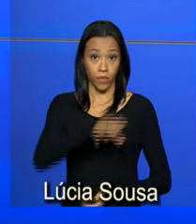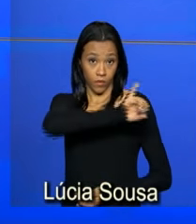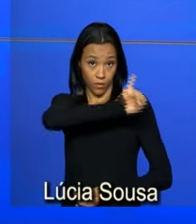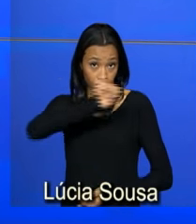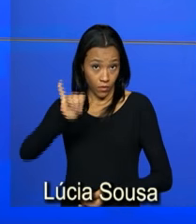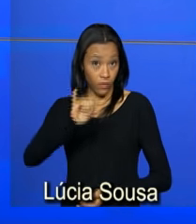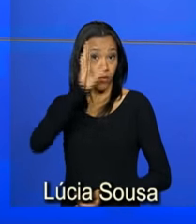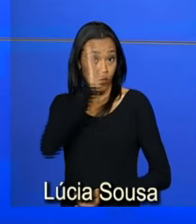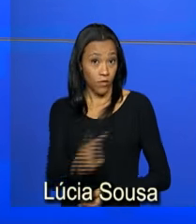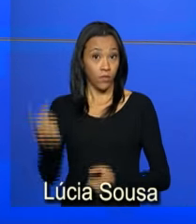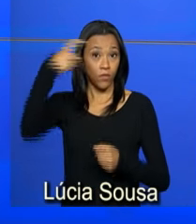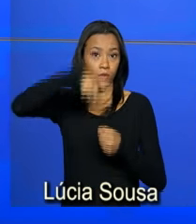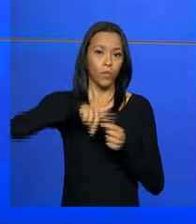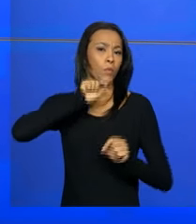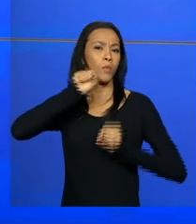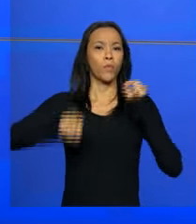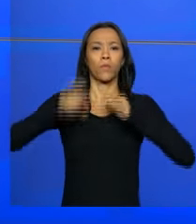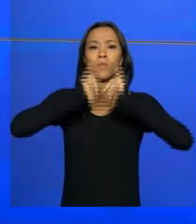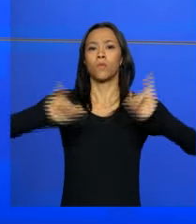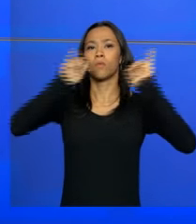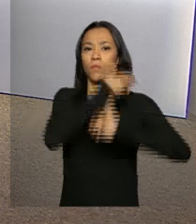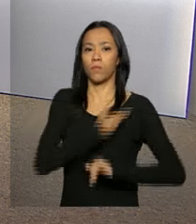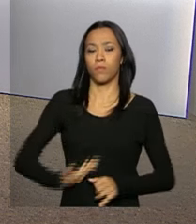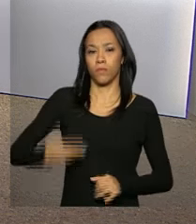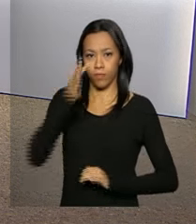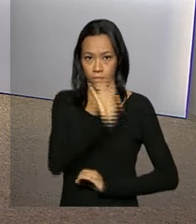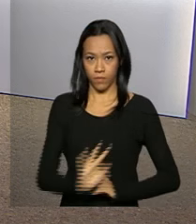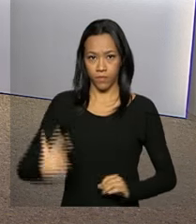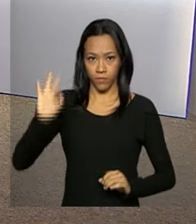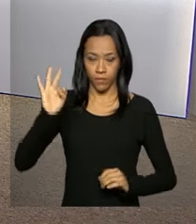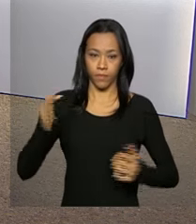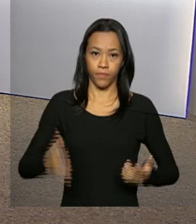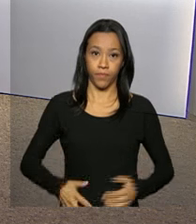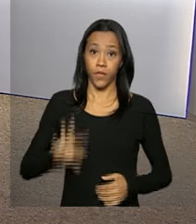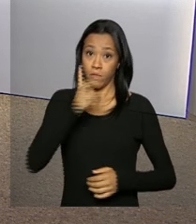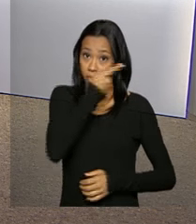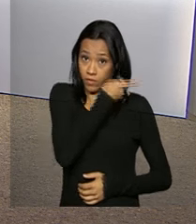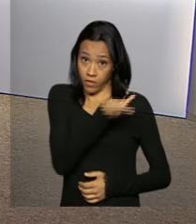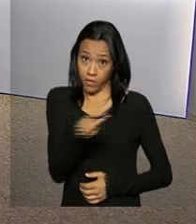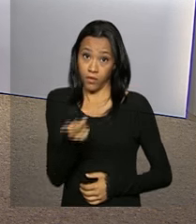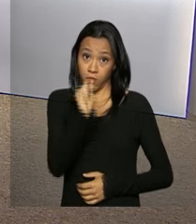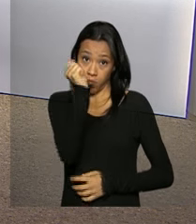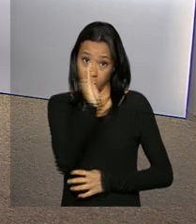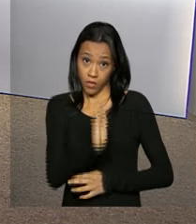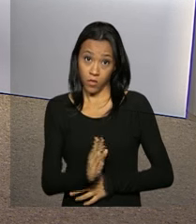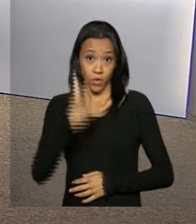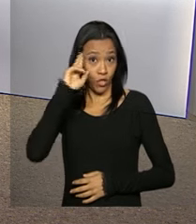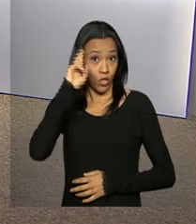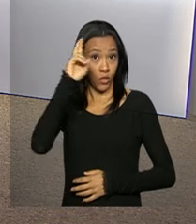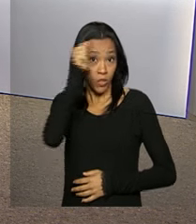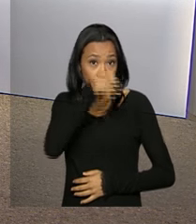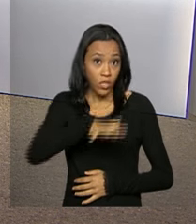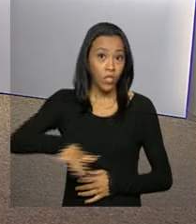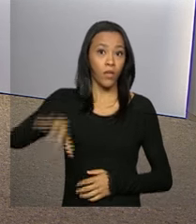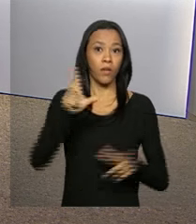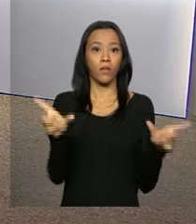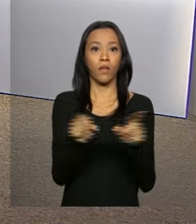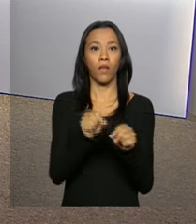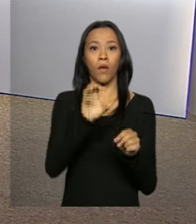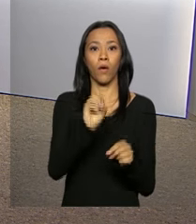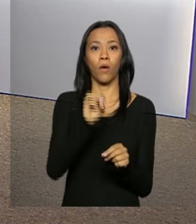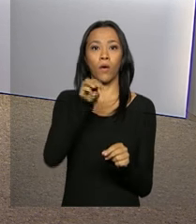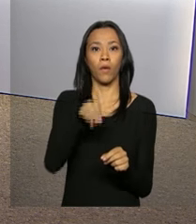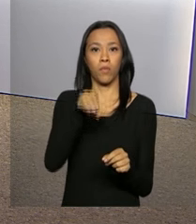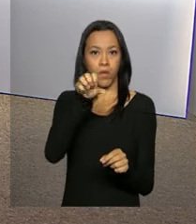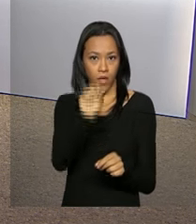Olá estamos no ar com as notícias do Governo Federal em visita ao Brasil a diretora geral da Organização Mundial da Saúde